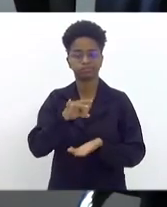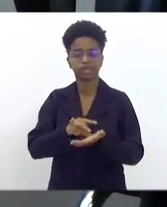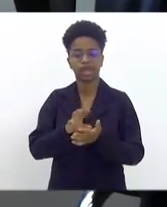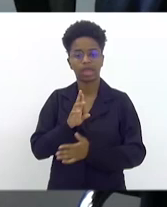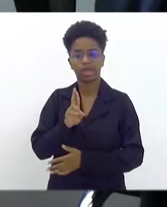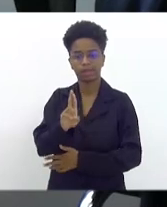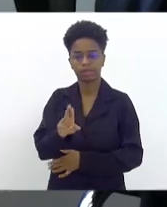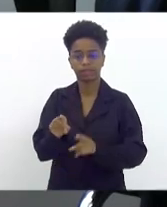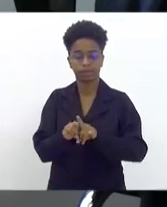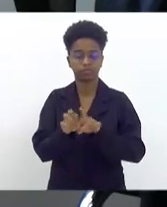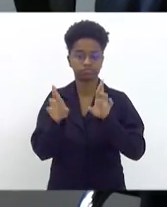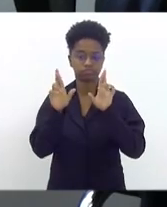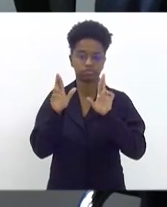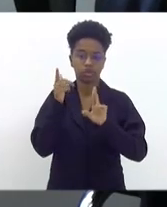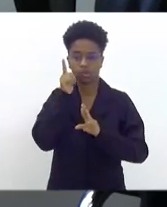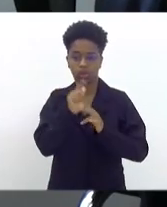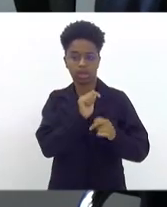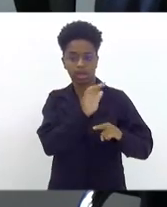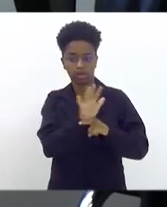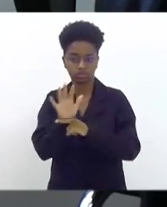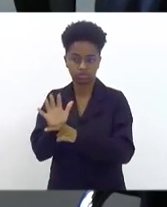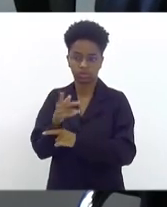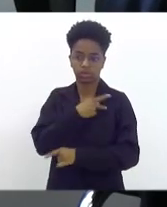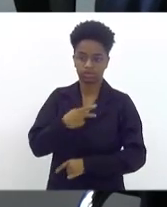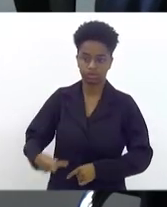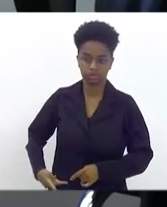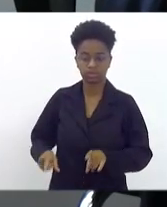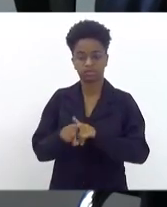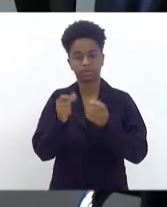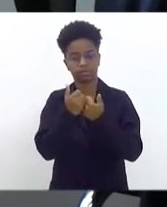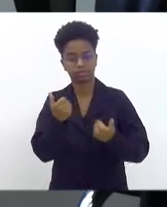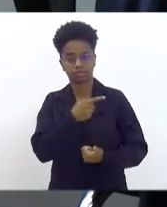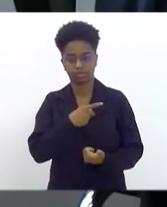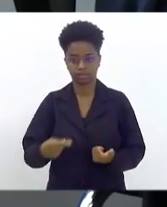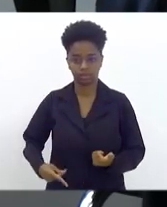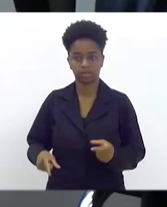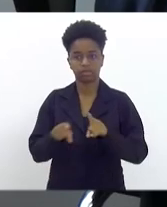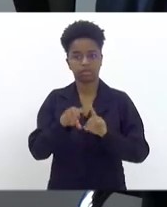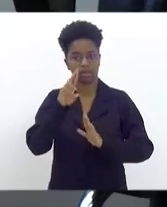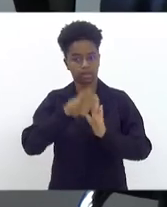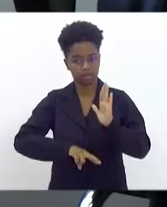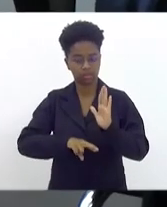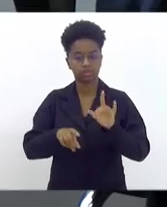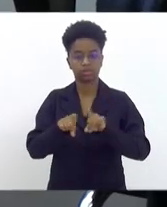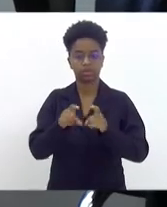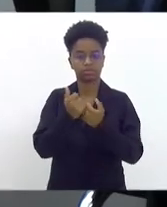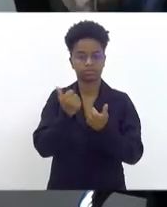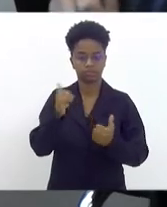representado e espero colaborar tanto com a presidência, quanto com a vice-presidência, quanto com o relator e quanto com o